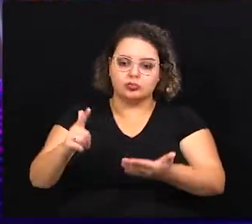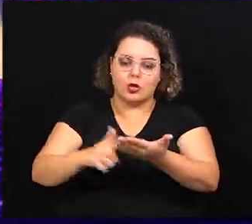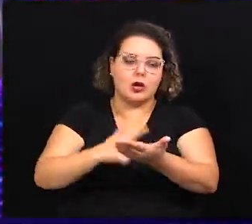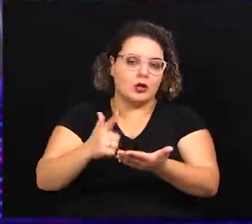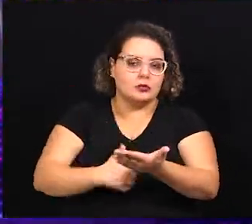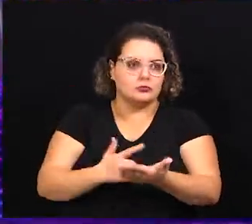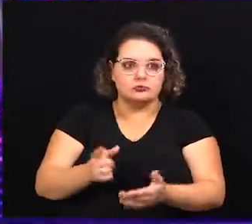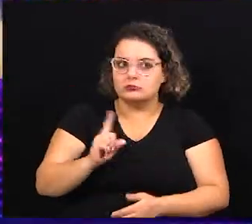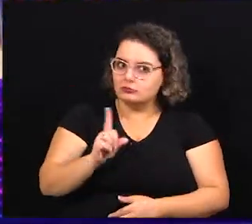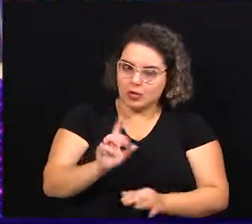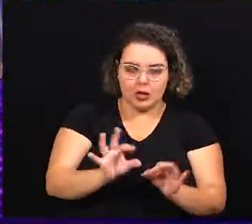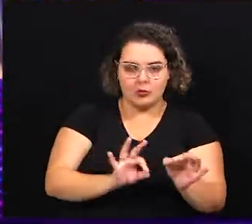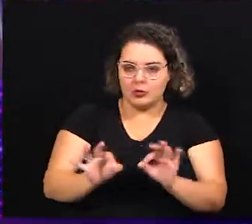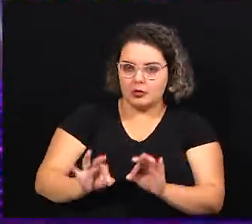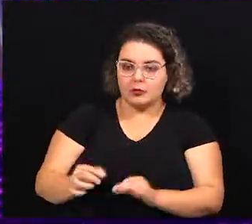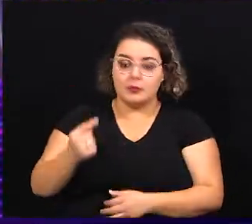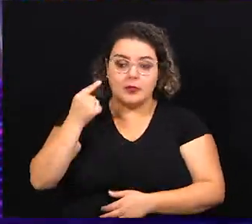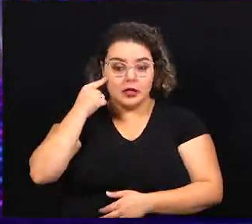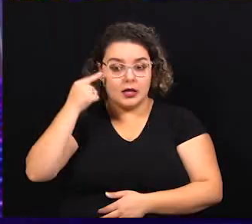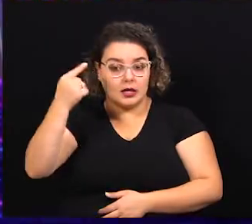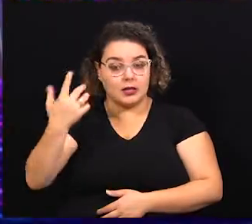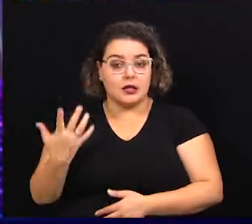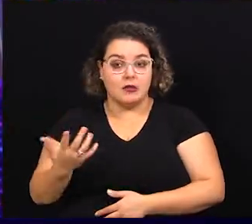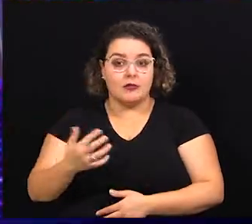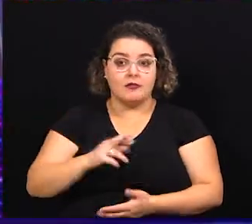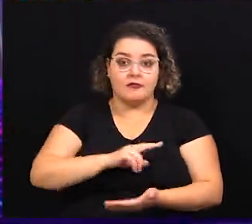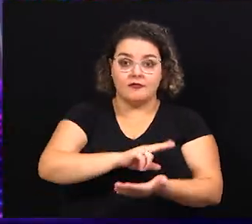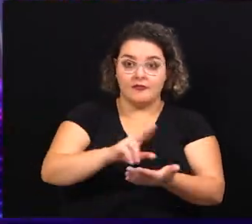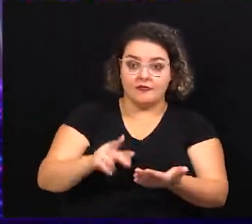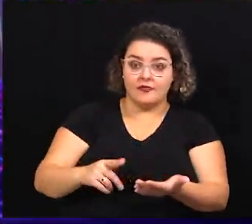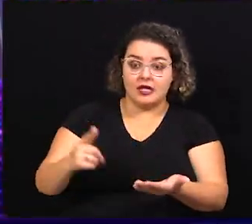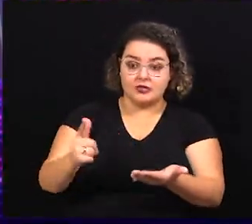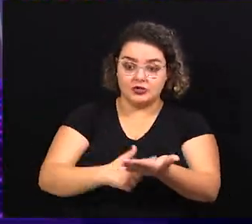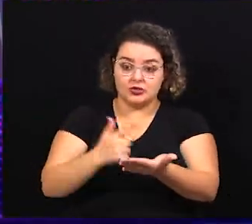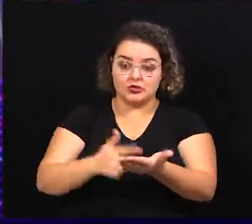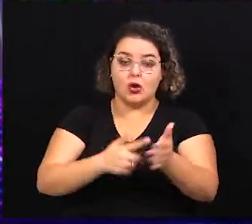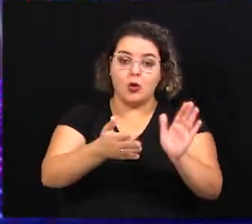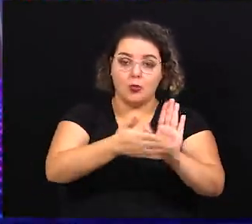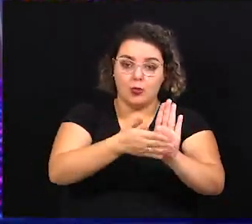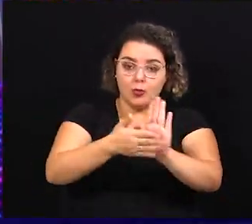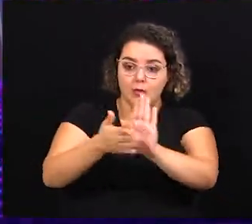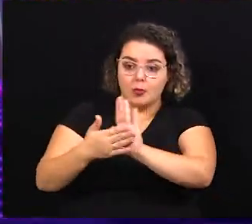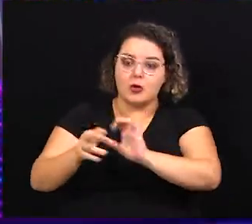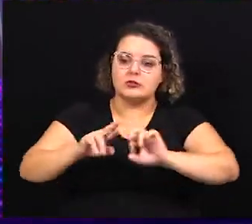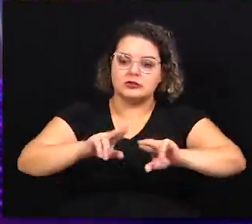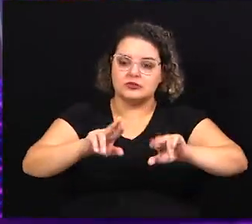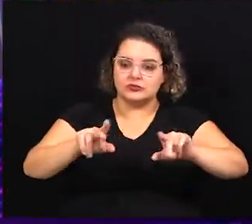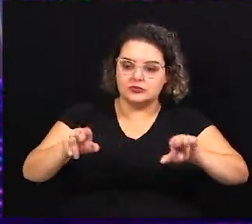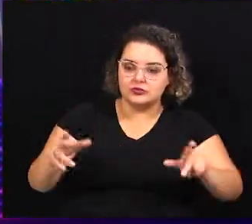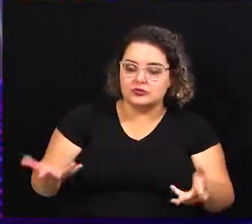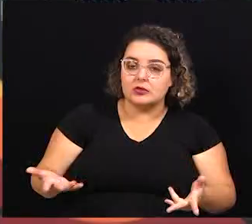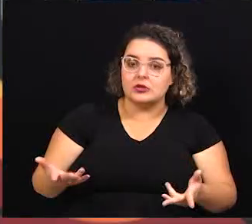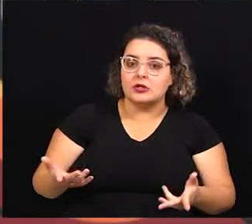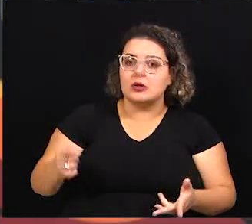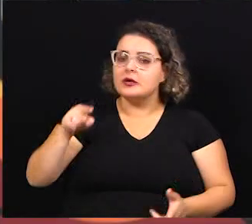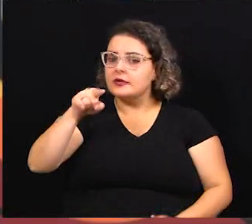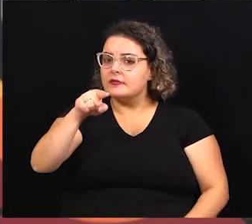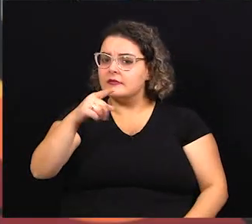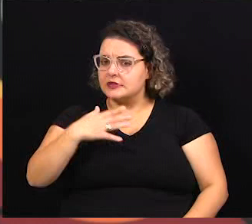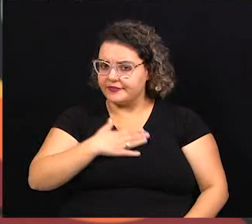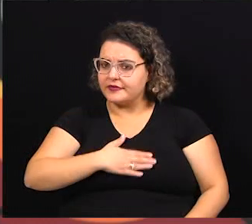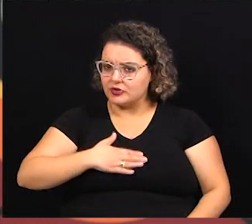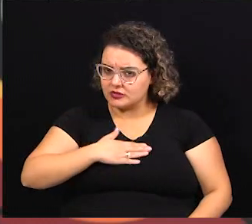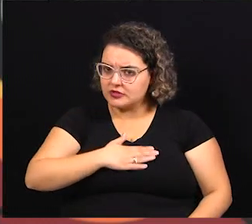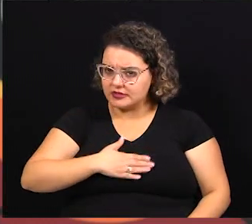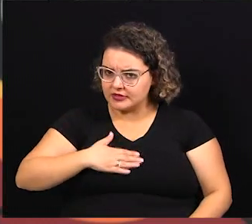mesmo, eu não planejo. A minha intenção é lançar vários livros com várias propostas diferentes mesmo. E